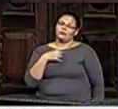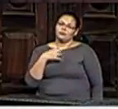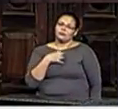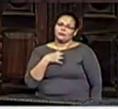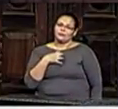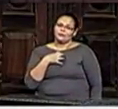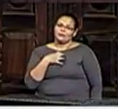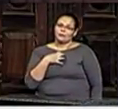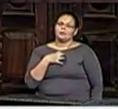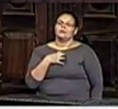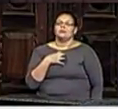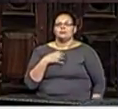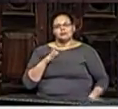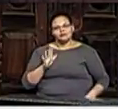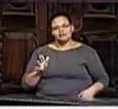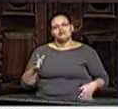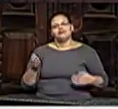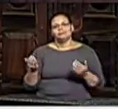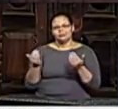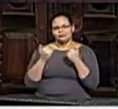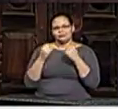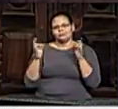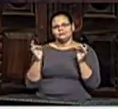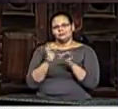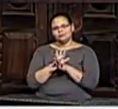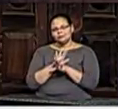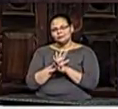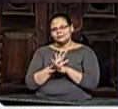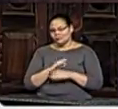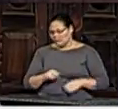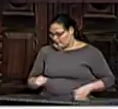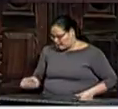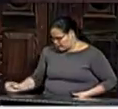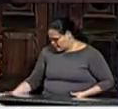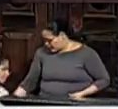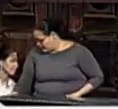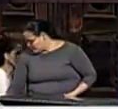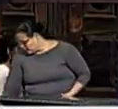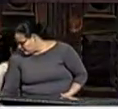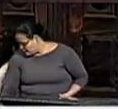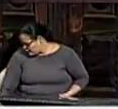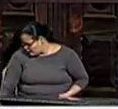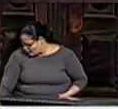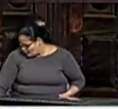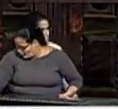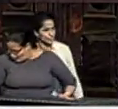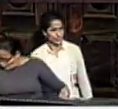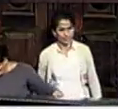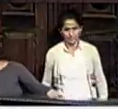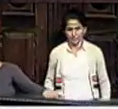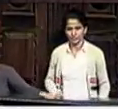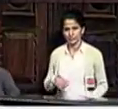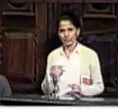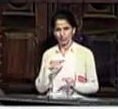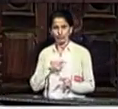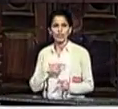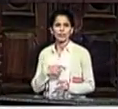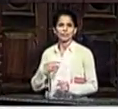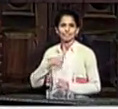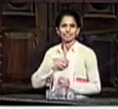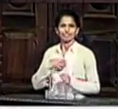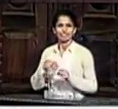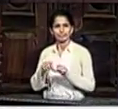sentimentos fragmentados e uma disputa não ideológica, mas